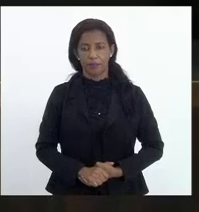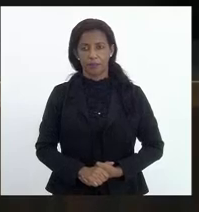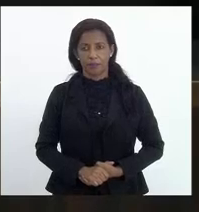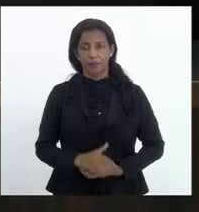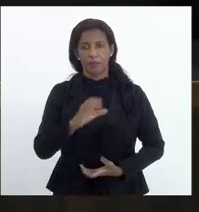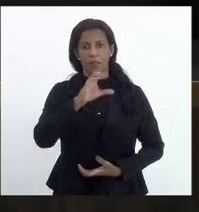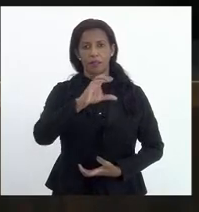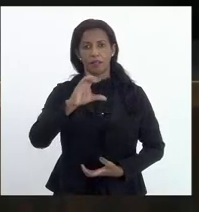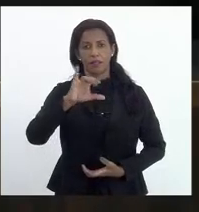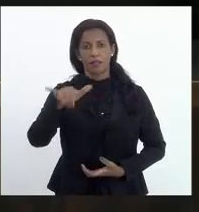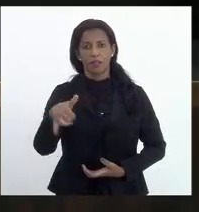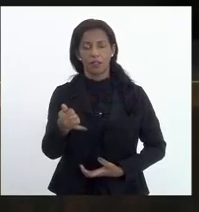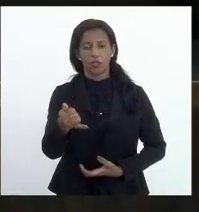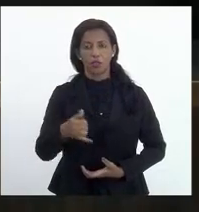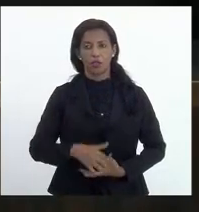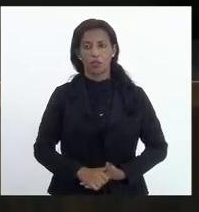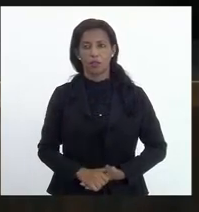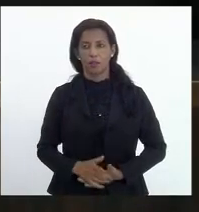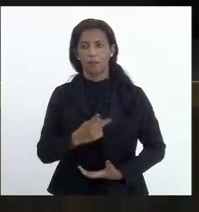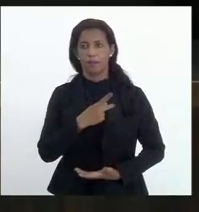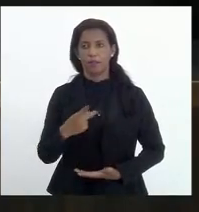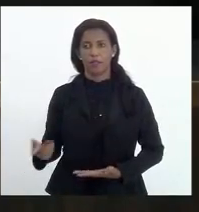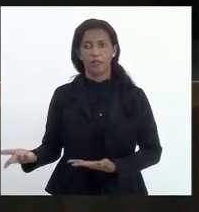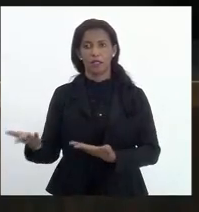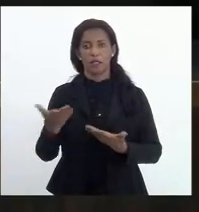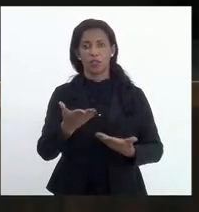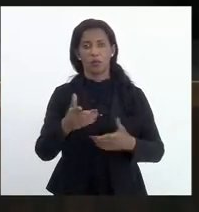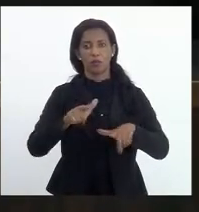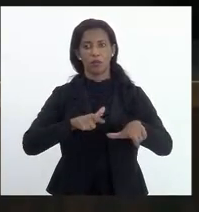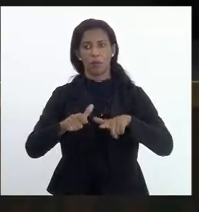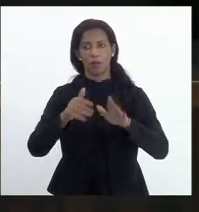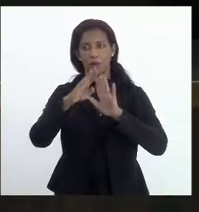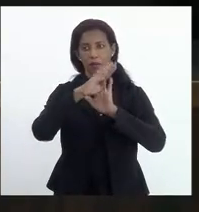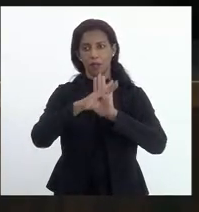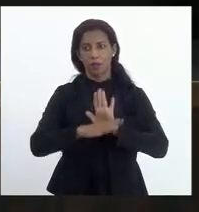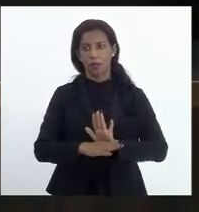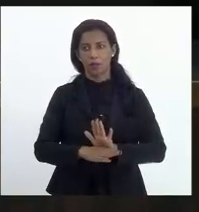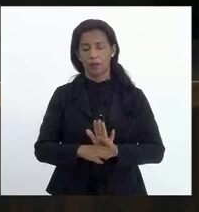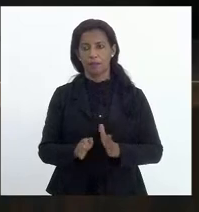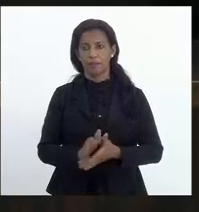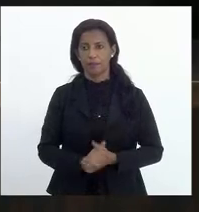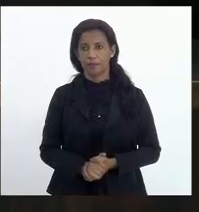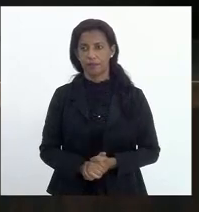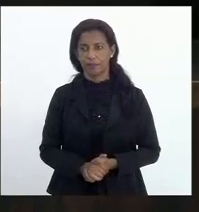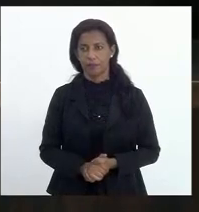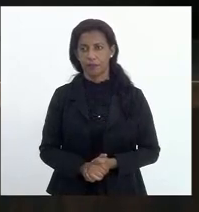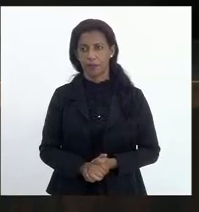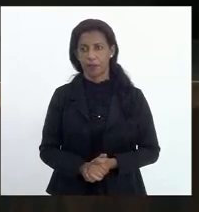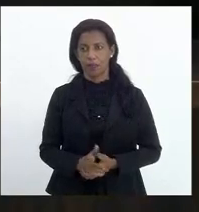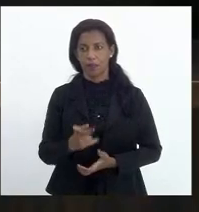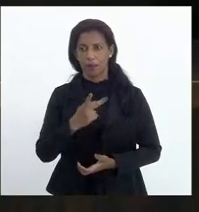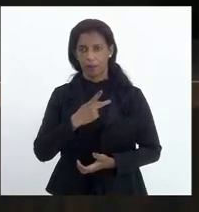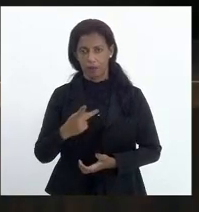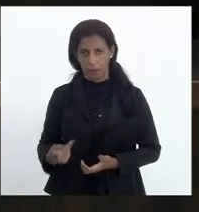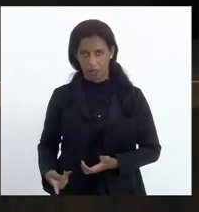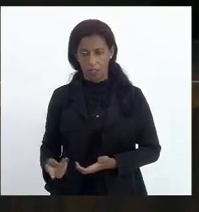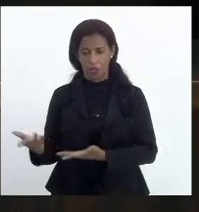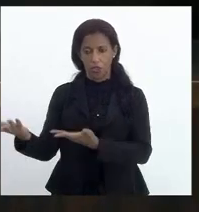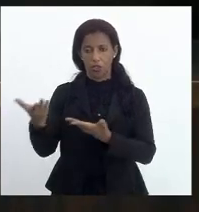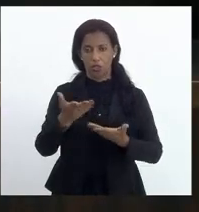CCJ. Presidência, chama os trabalhos à ordem. Márcio. Presidência, chama os trabalhos à